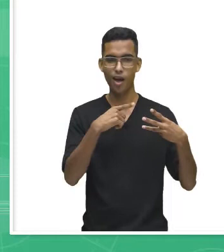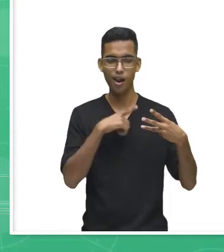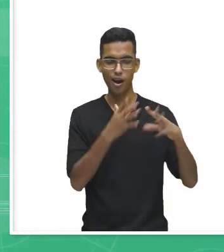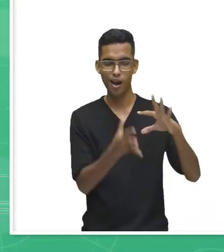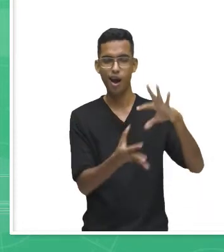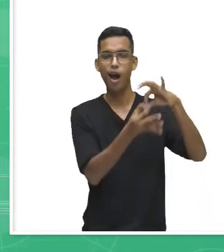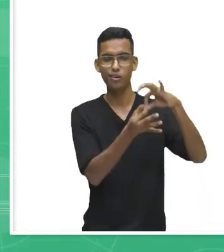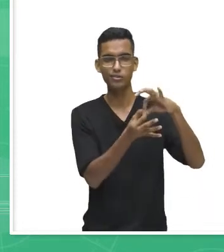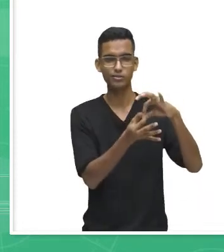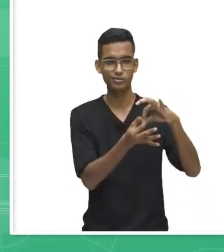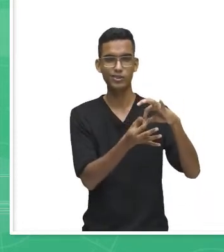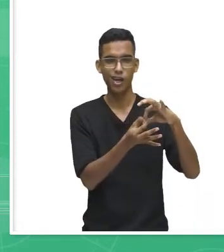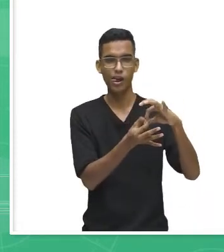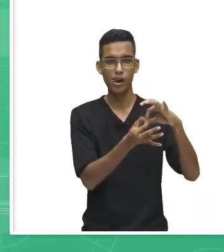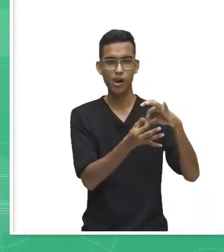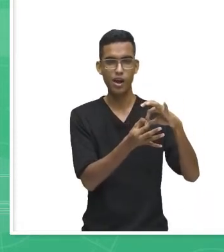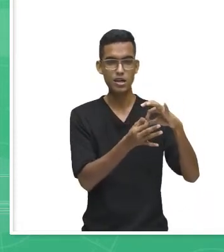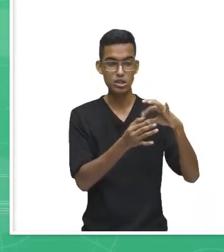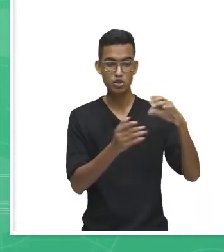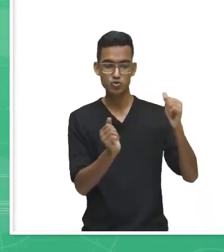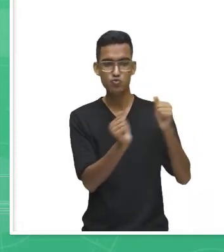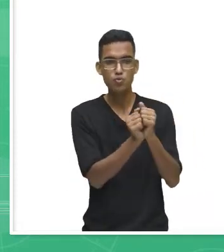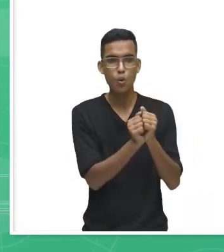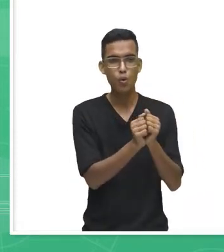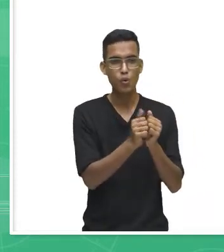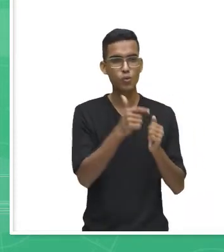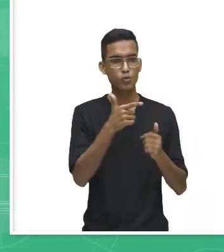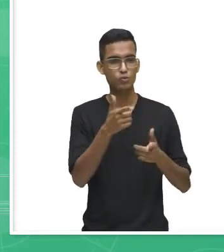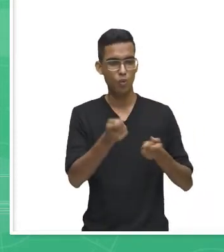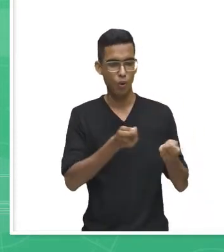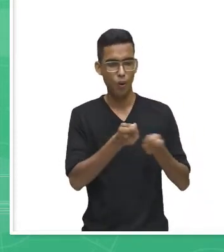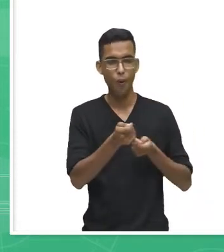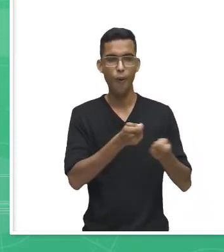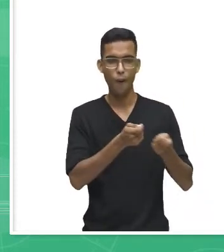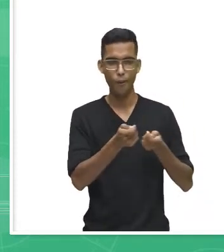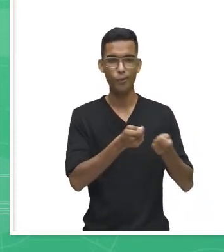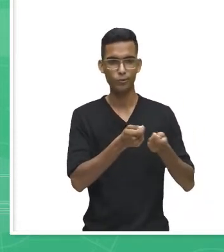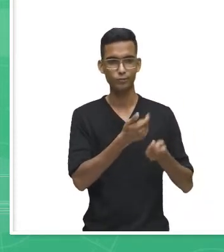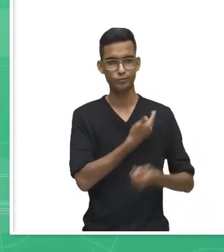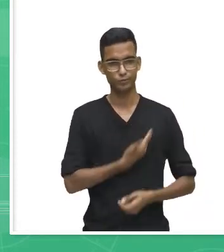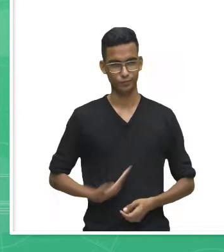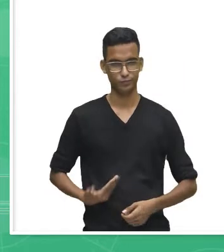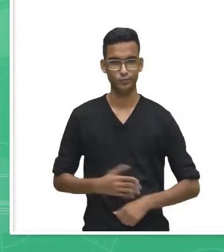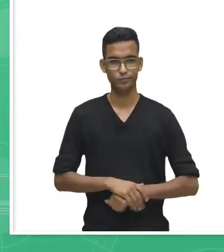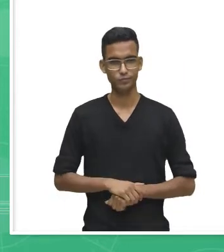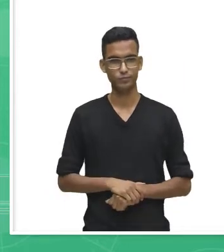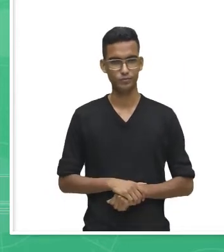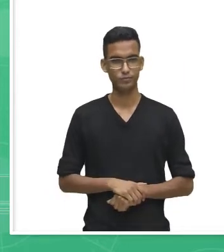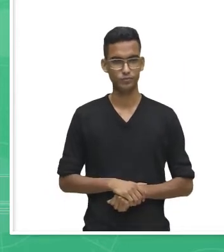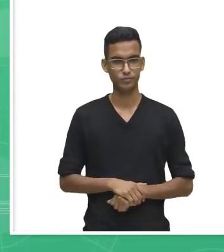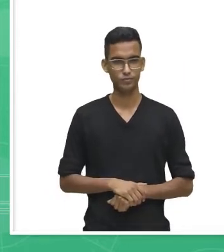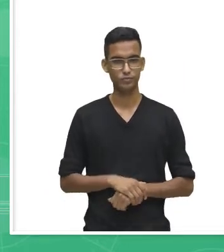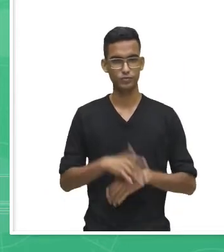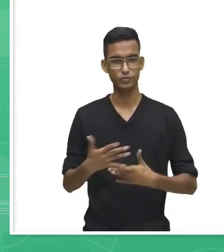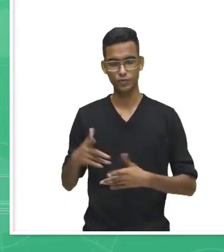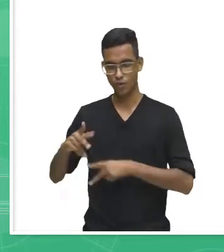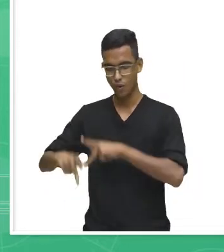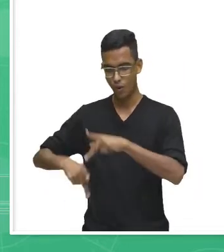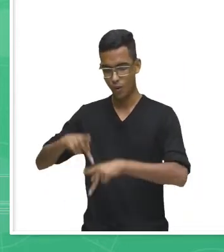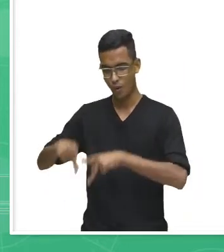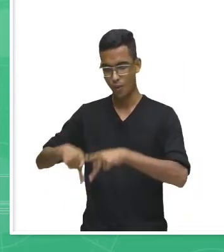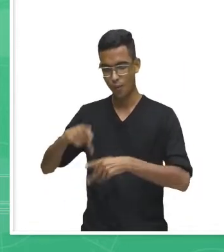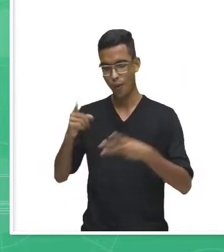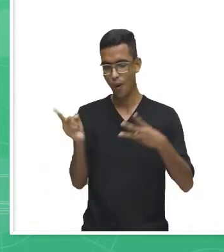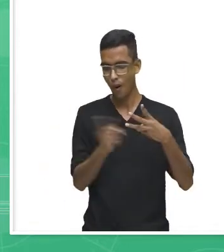acabar onerando o terceiro estado, que era a classe que pagava impostos e acabava